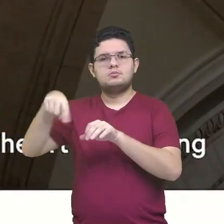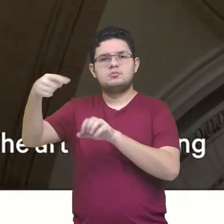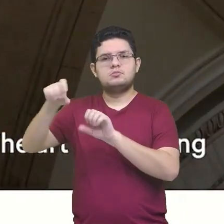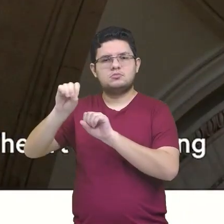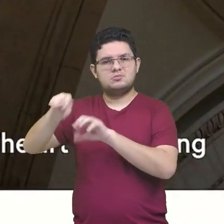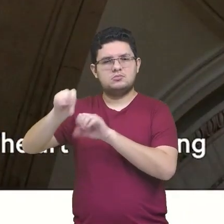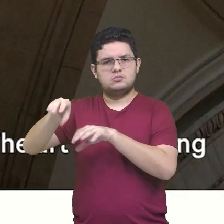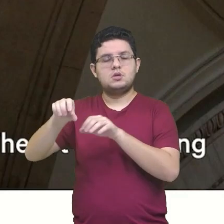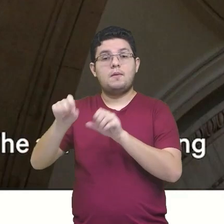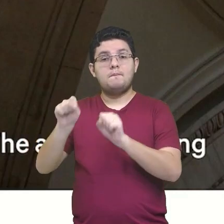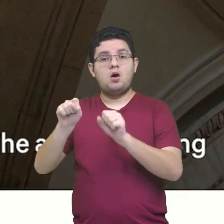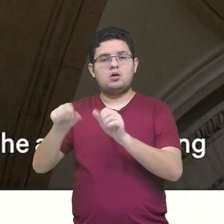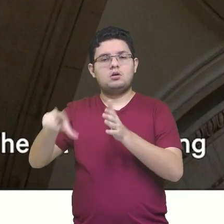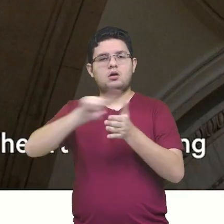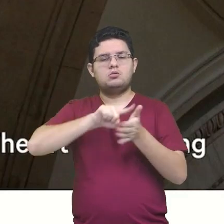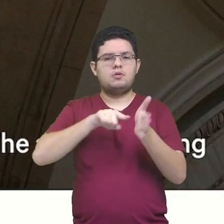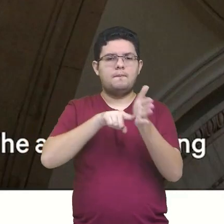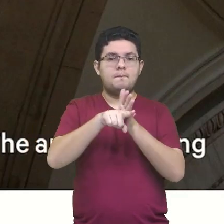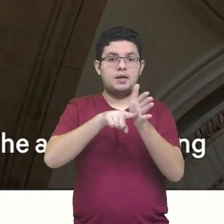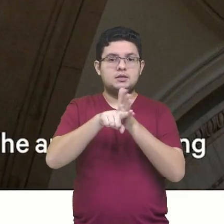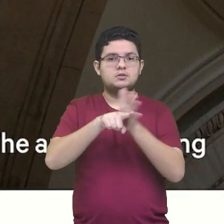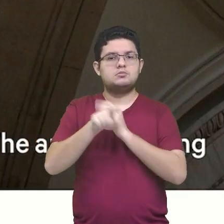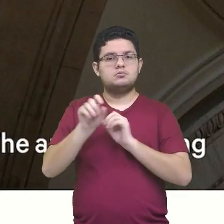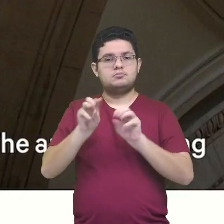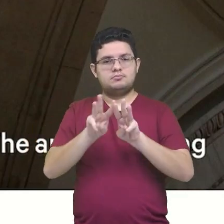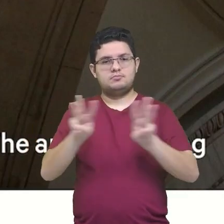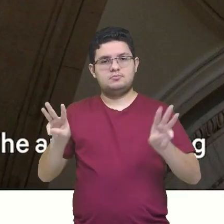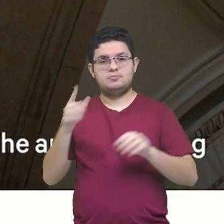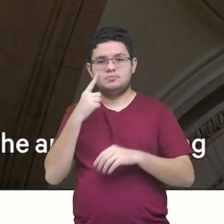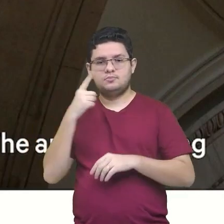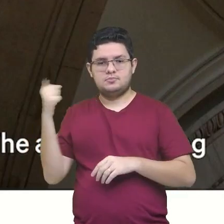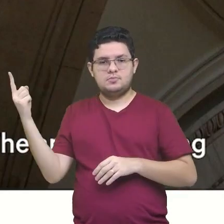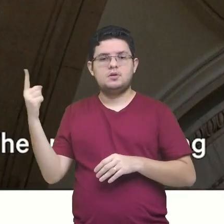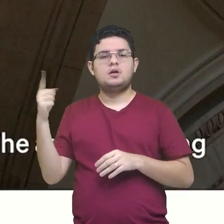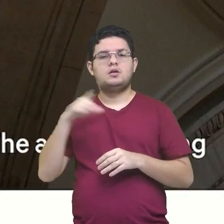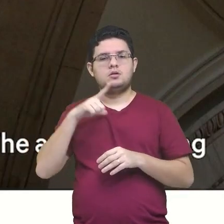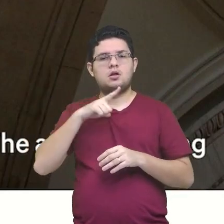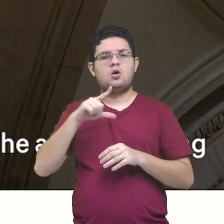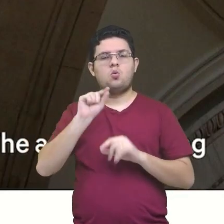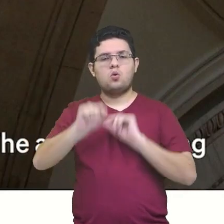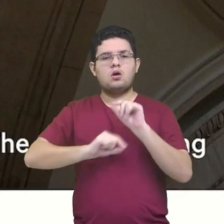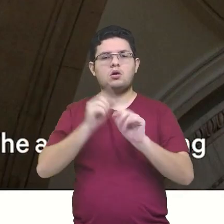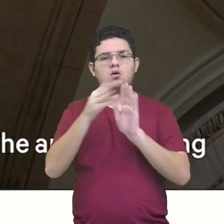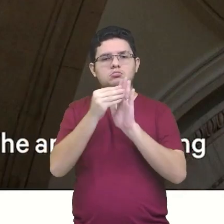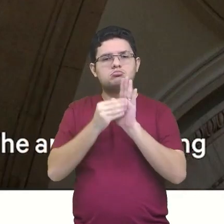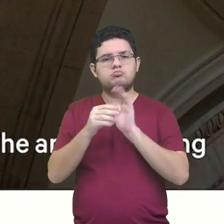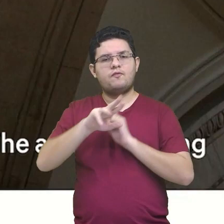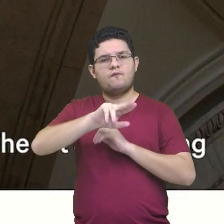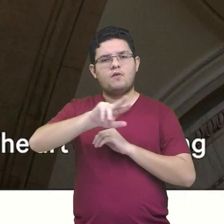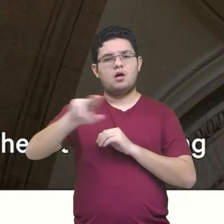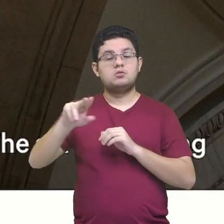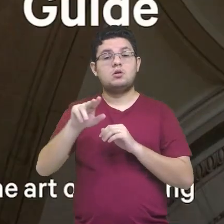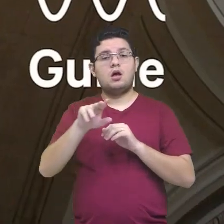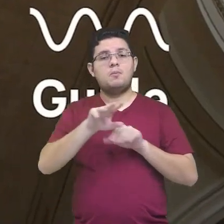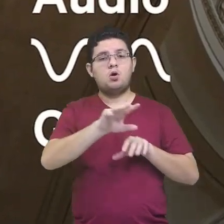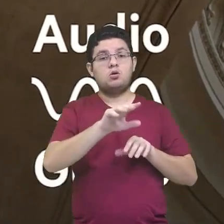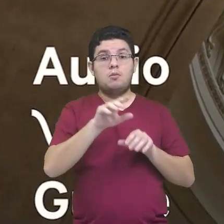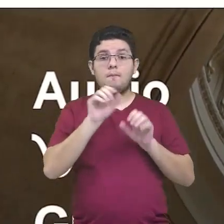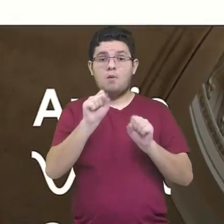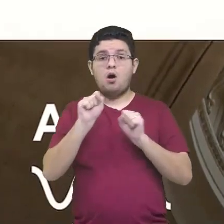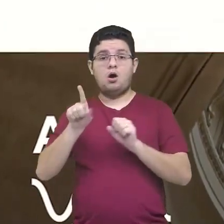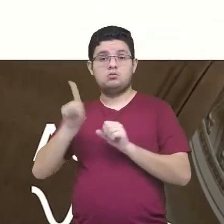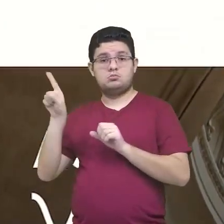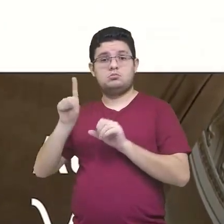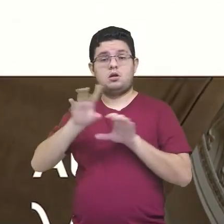A opção de pegar esse conteúdo e agregar ali nas suas estratégias pedagógicas, tá